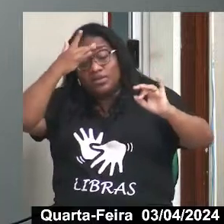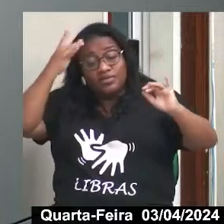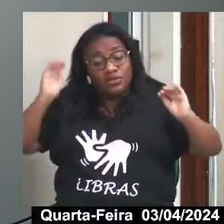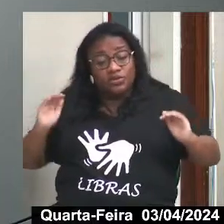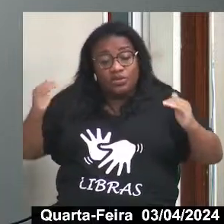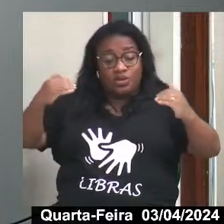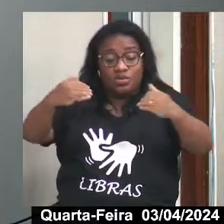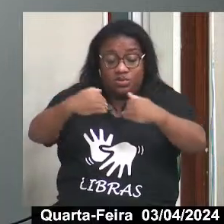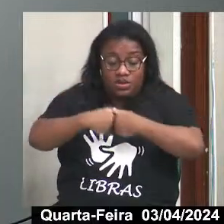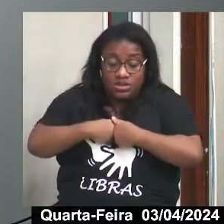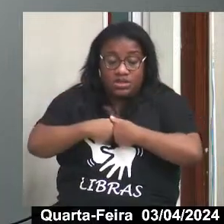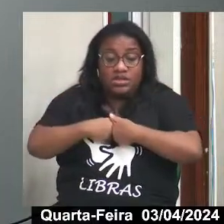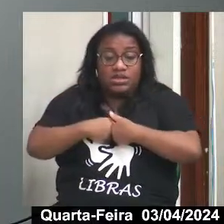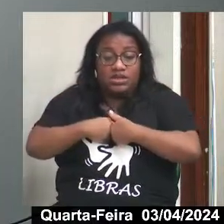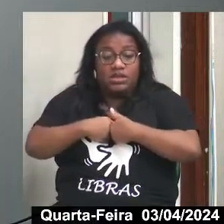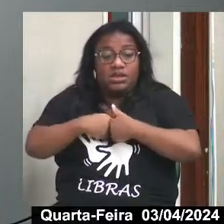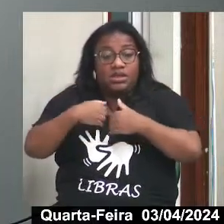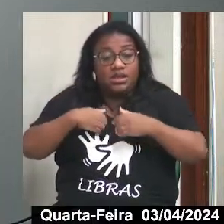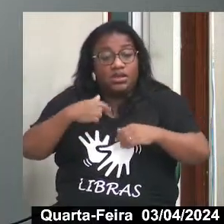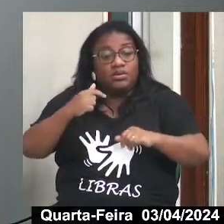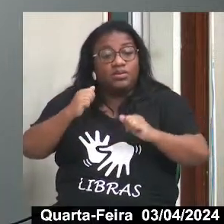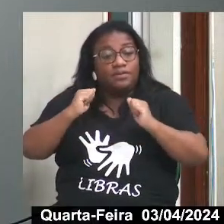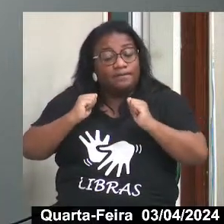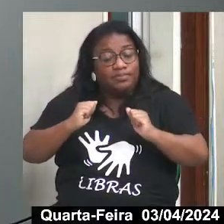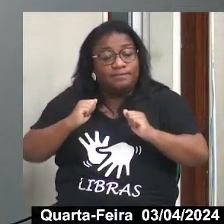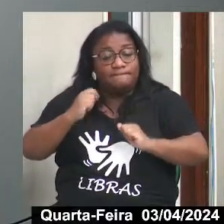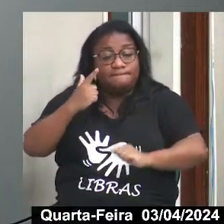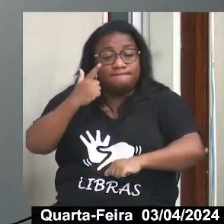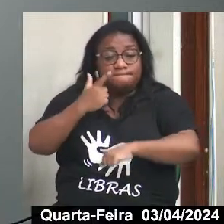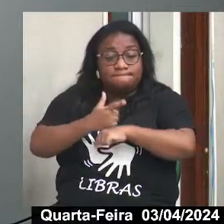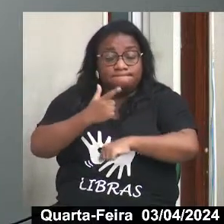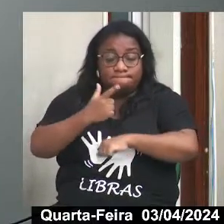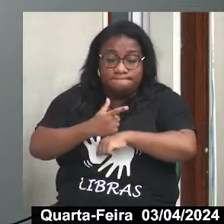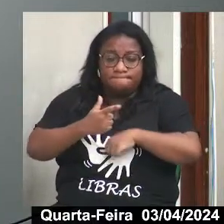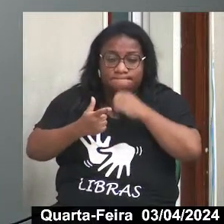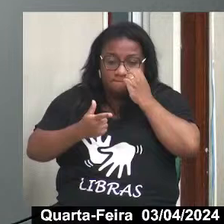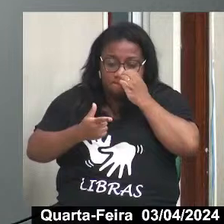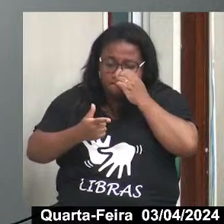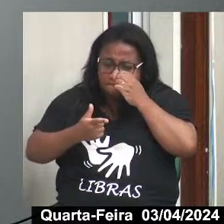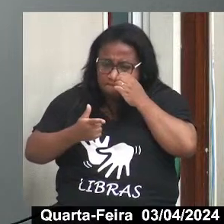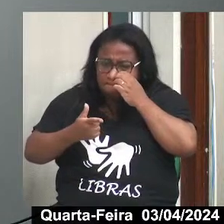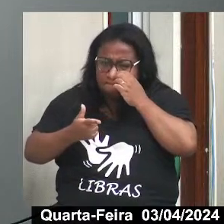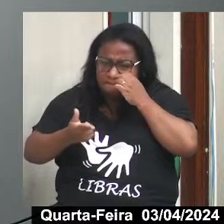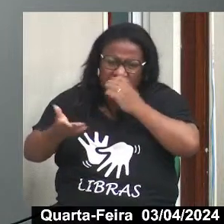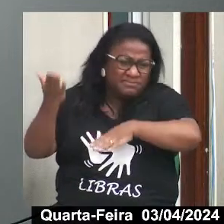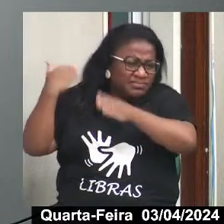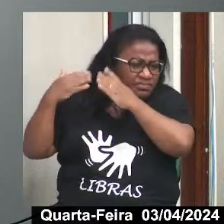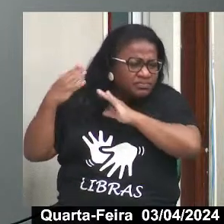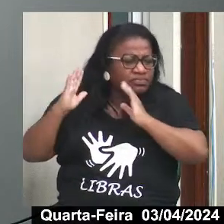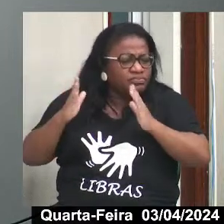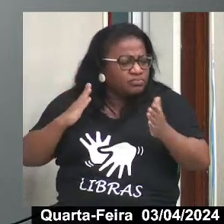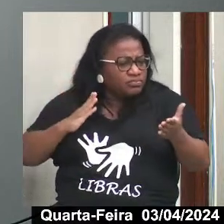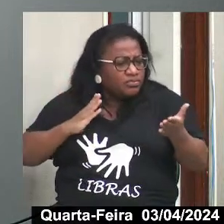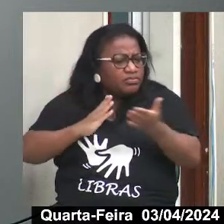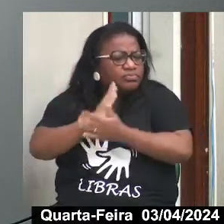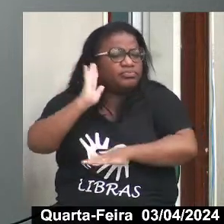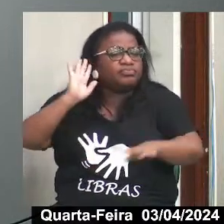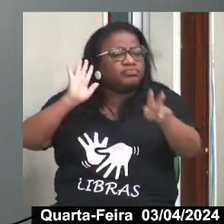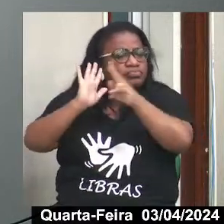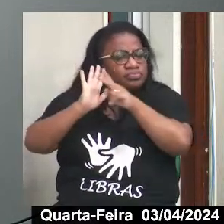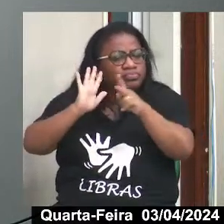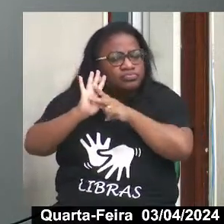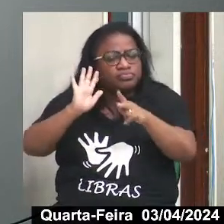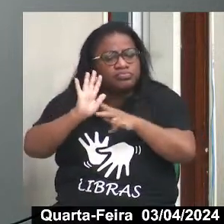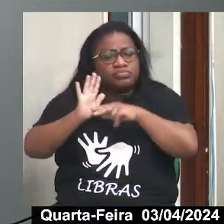essa que eu tenho muito orgulho, né, de ter levantado essa bandeira aqui no nosso município, bem antes de eu ser vereador, ter aprovado aqui